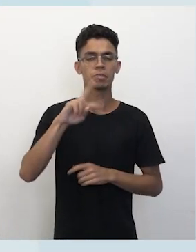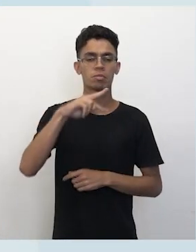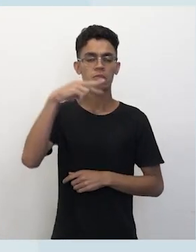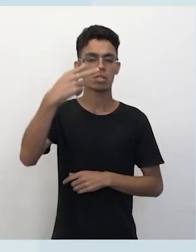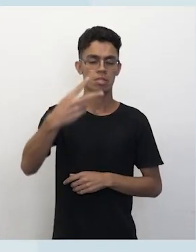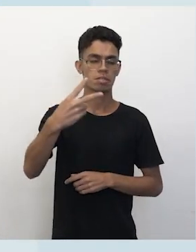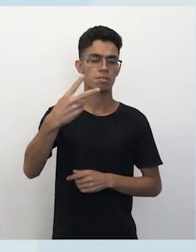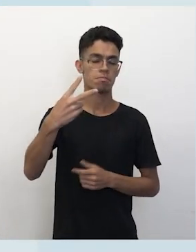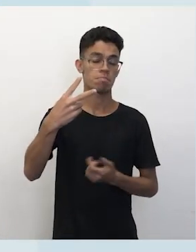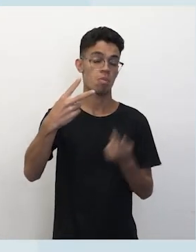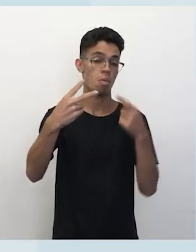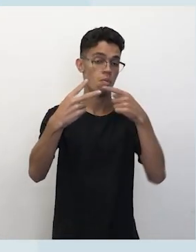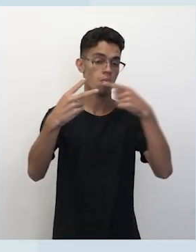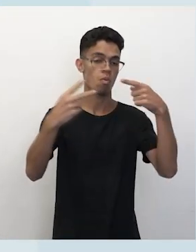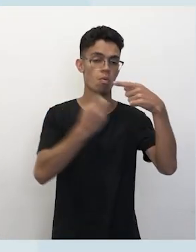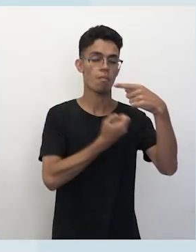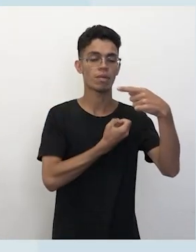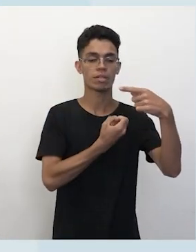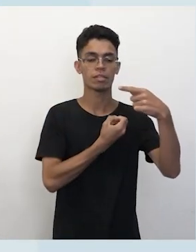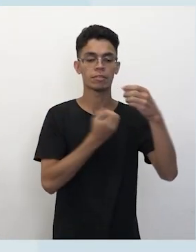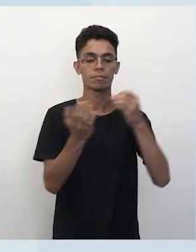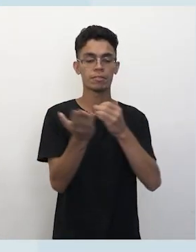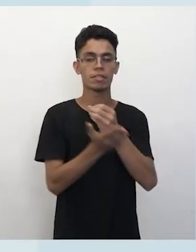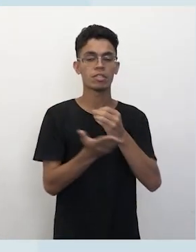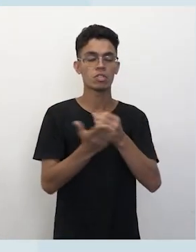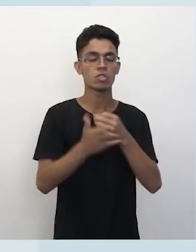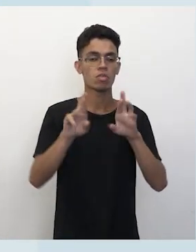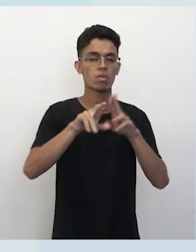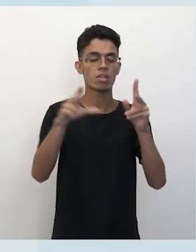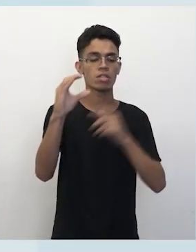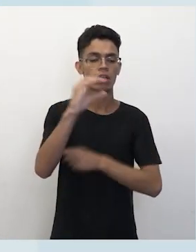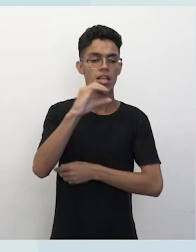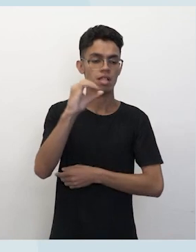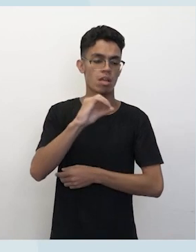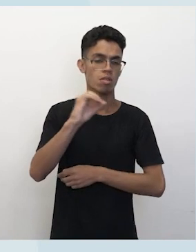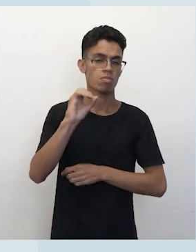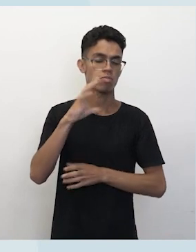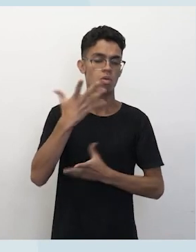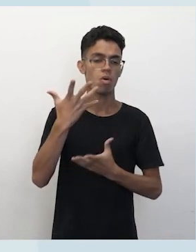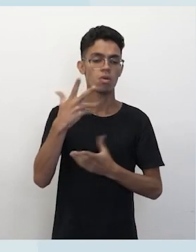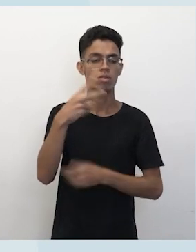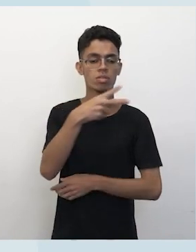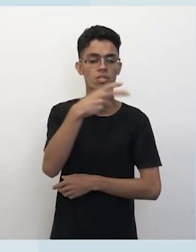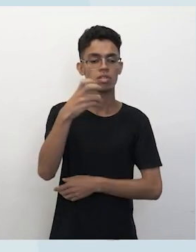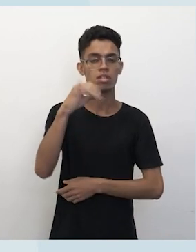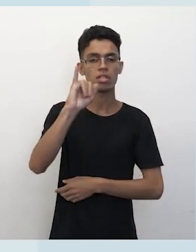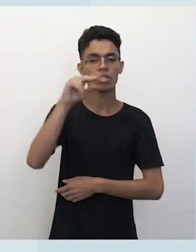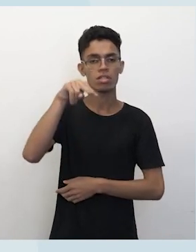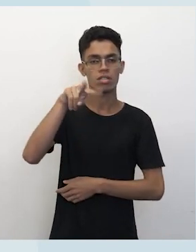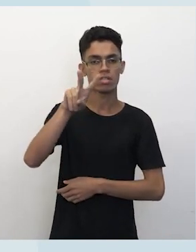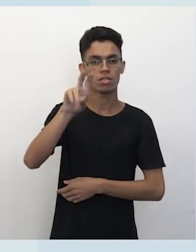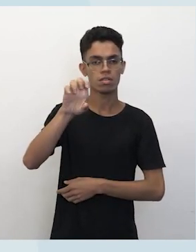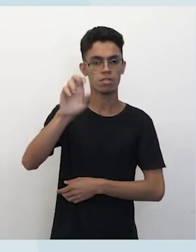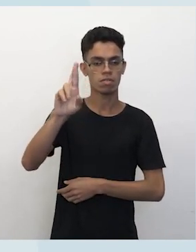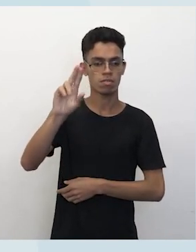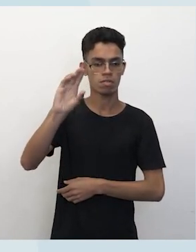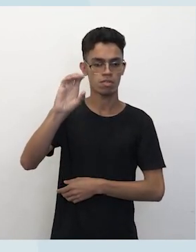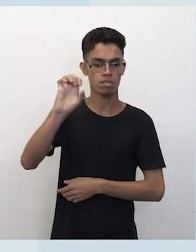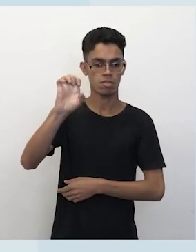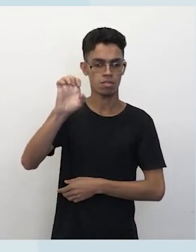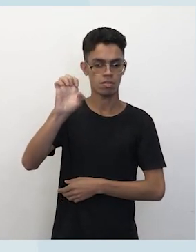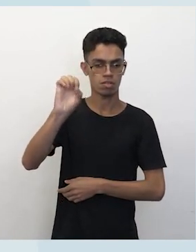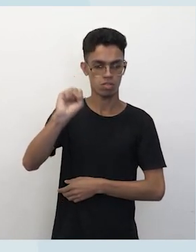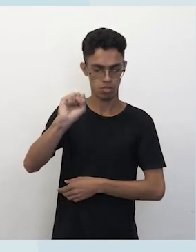elevada a um número negativo, com a base diferente de zero, o resultado é o inverso da base, elevado ao mesmo expoente, porém com o sinal positivo. Falamos sobre